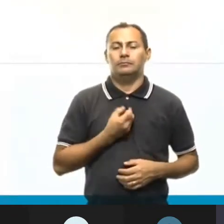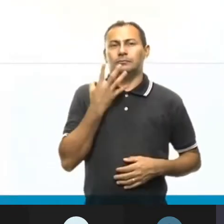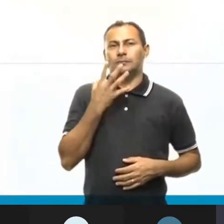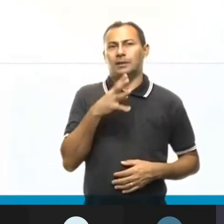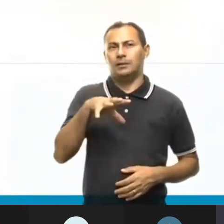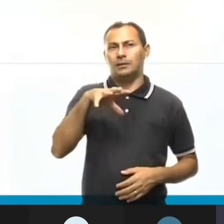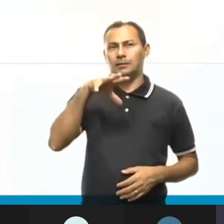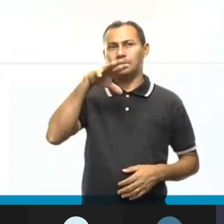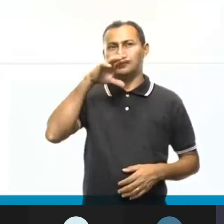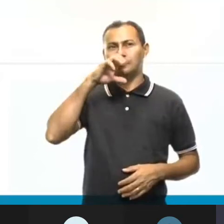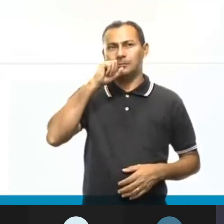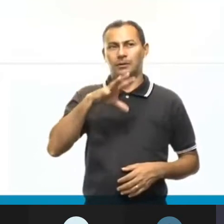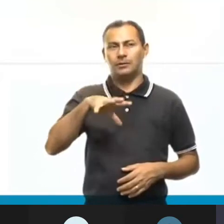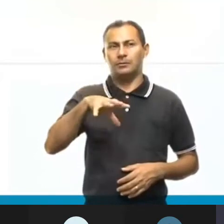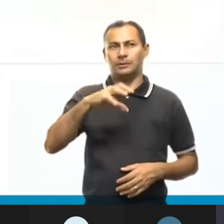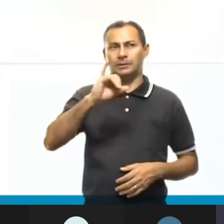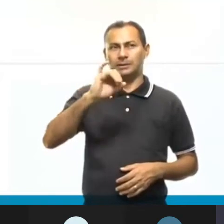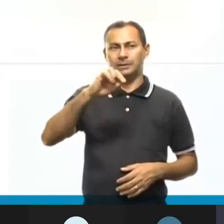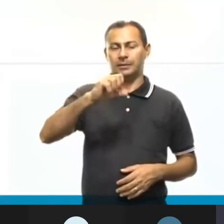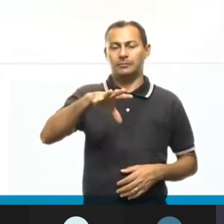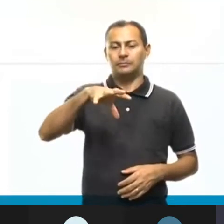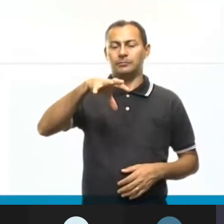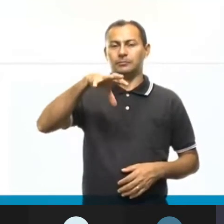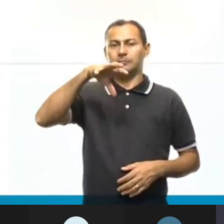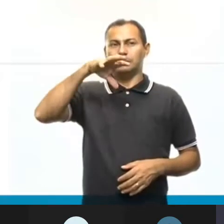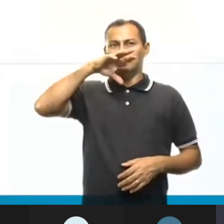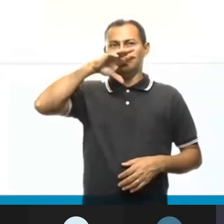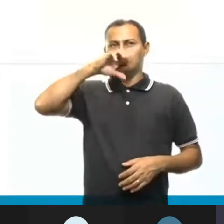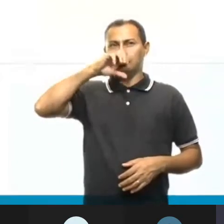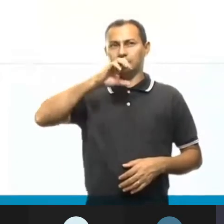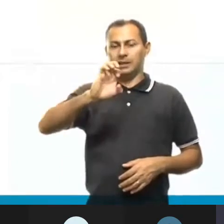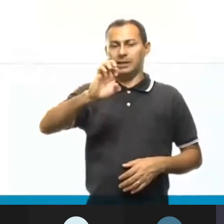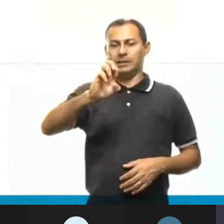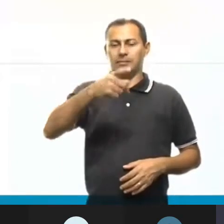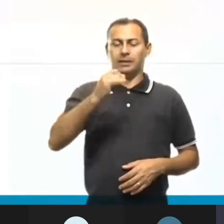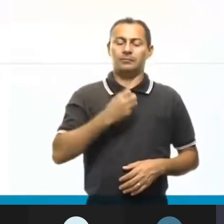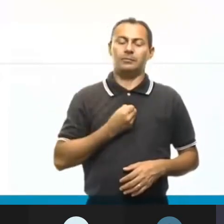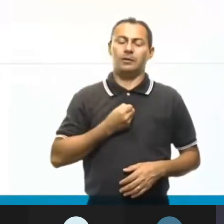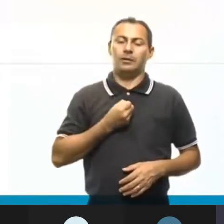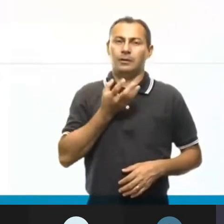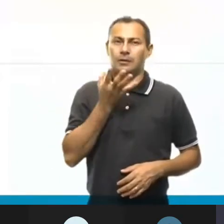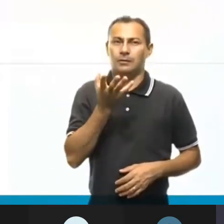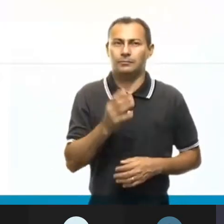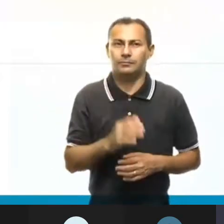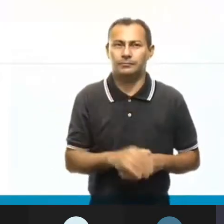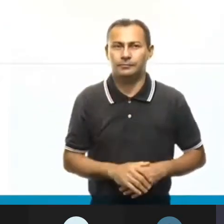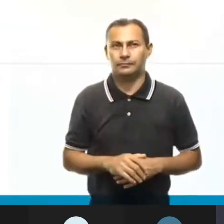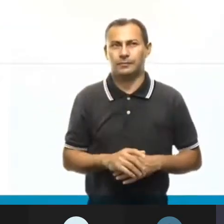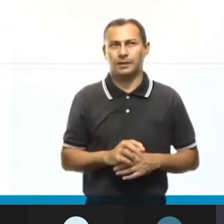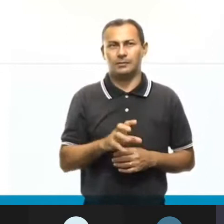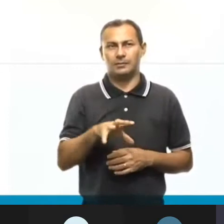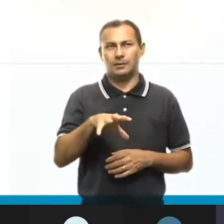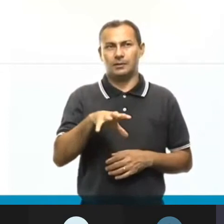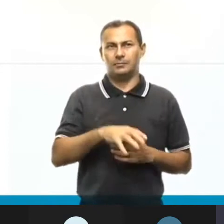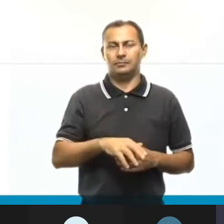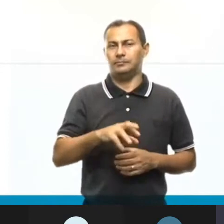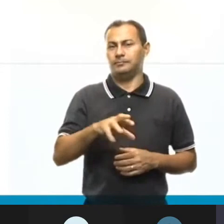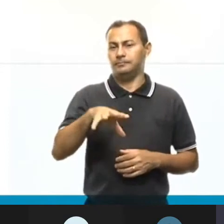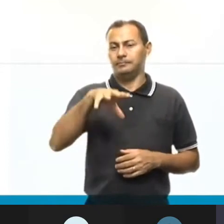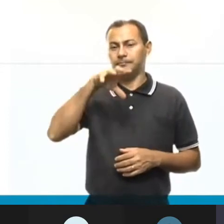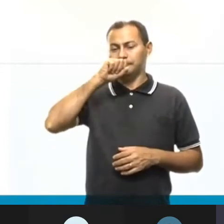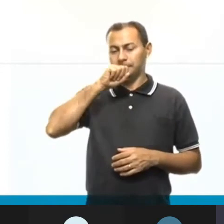e expiração? Na verdade, o que nós temos é um sinal neural, tá? Então, a respiração